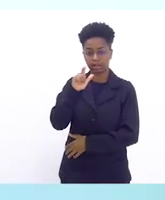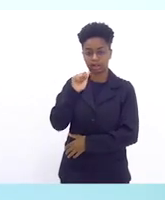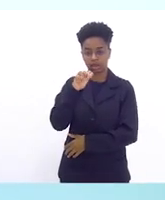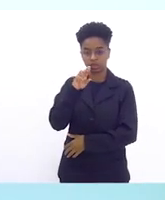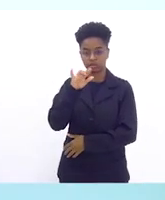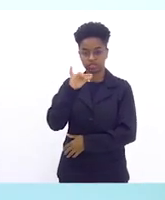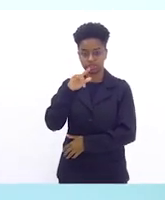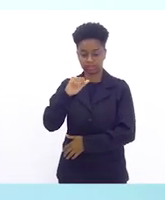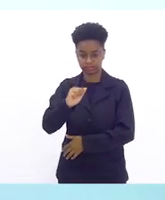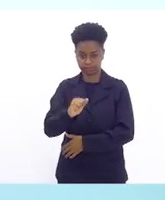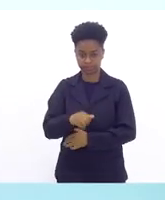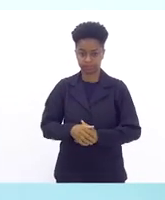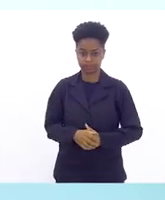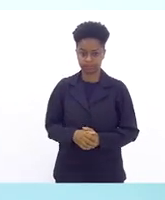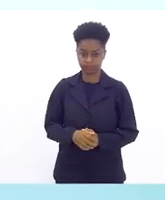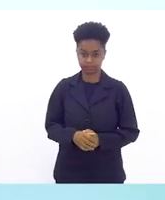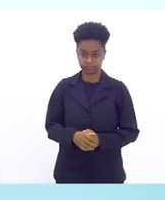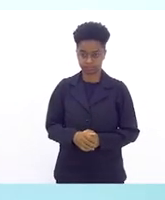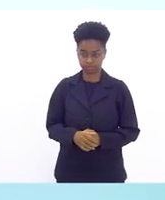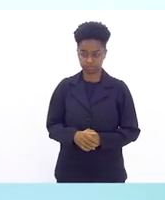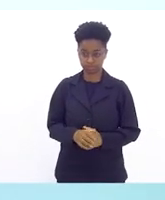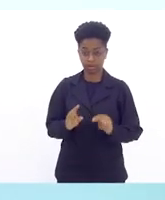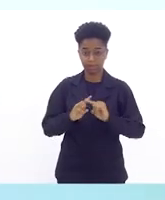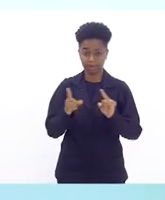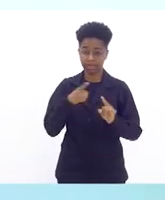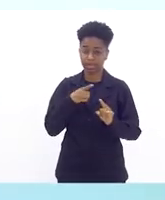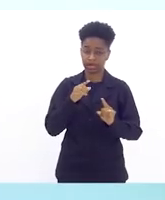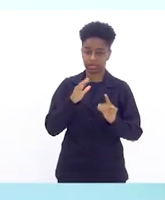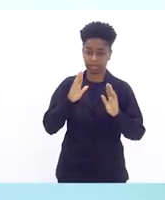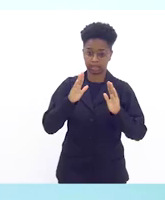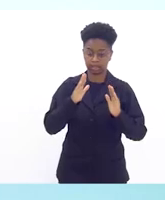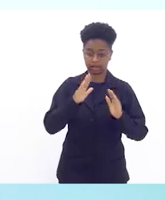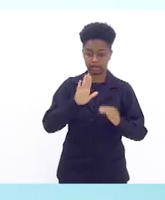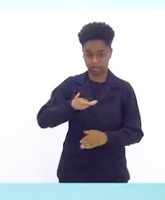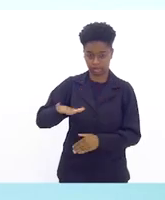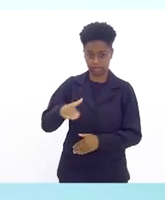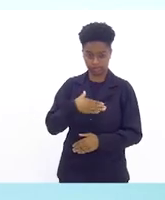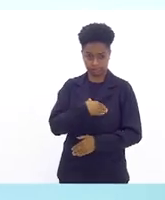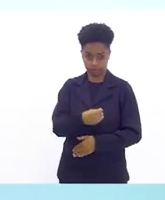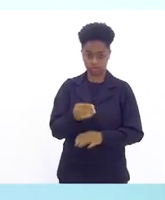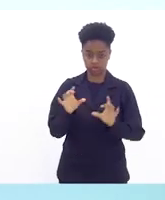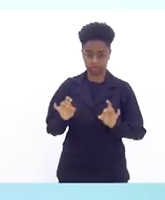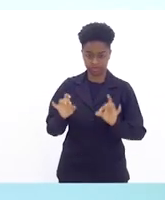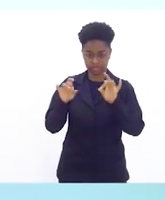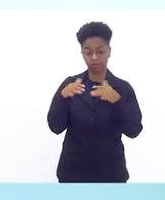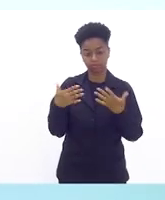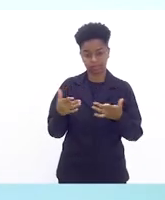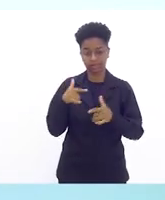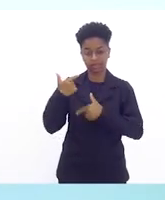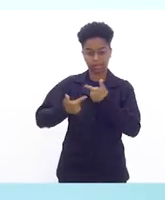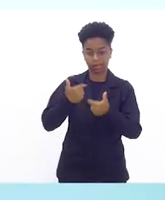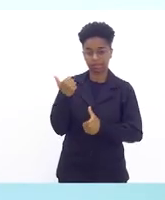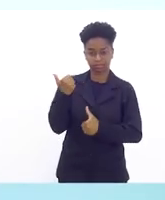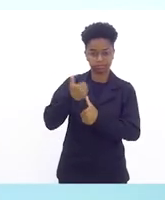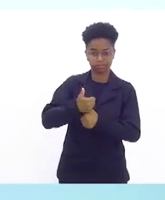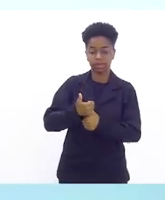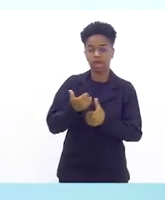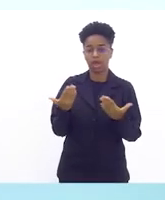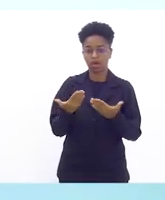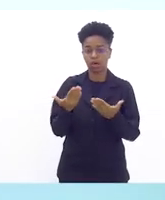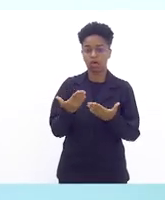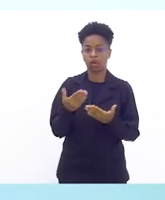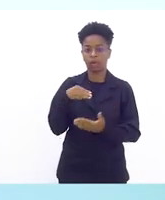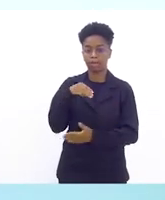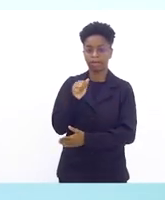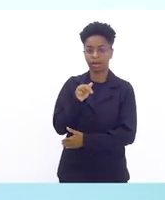Valente mas ela tem uma criança especial né e agora com mais trabalhos Então ela foi substituída agora pelo senhor